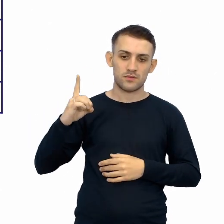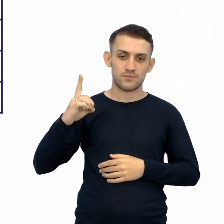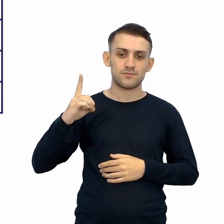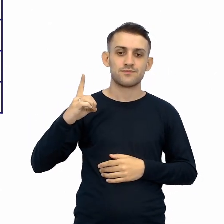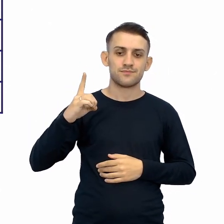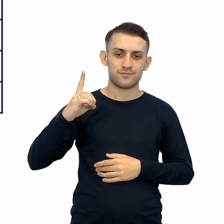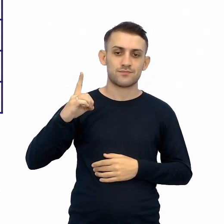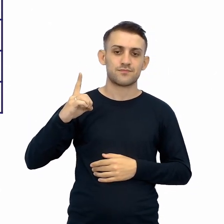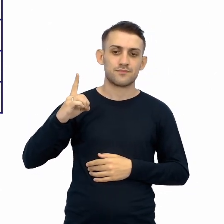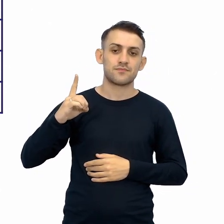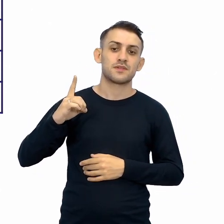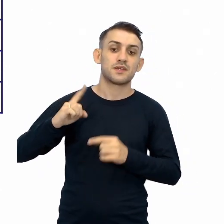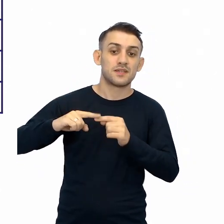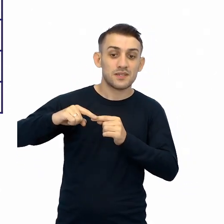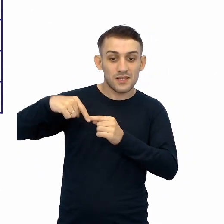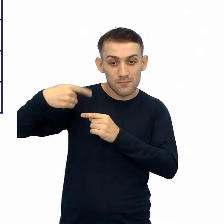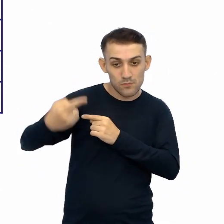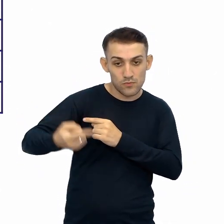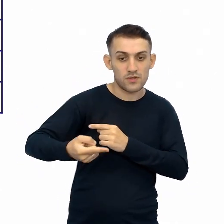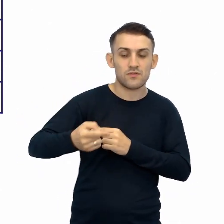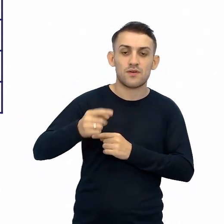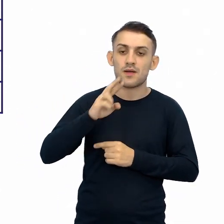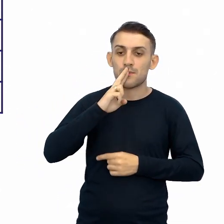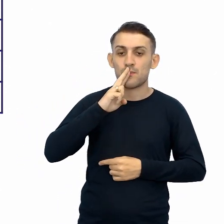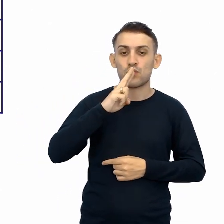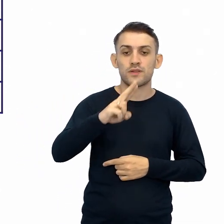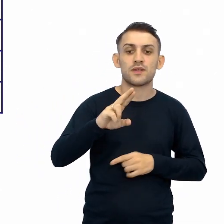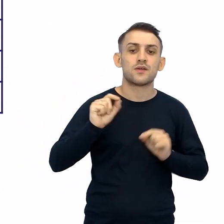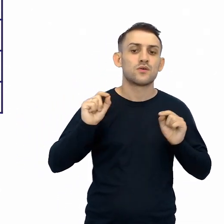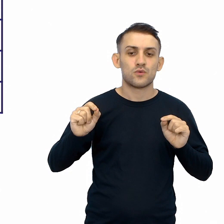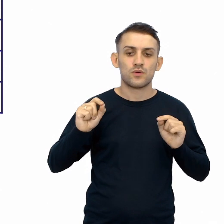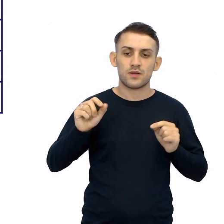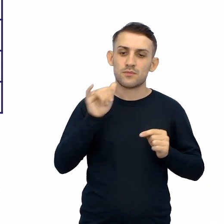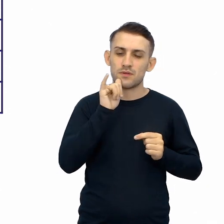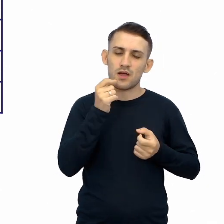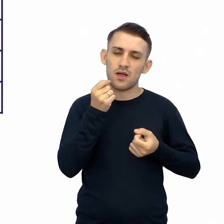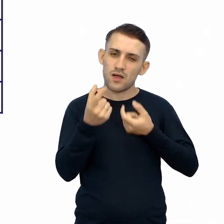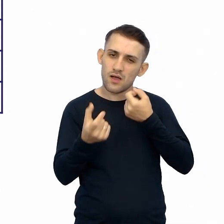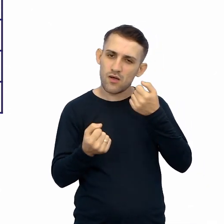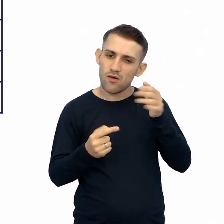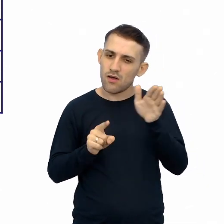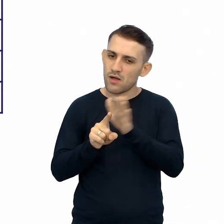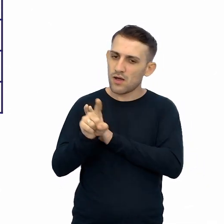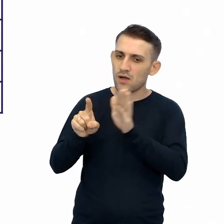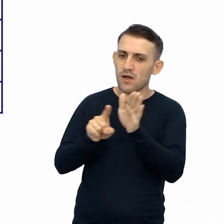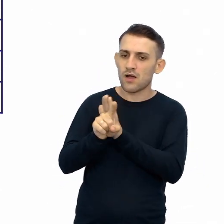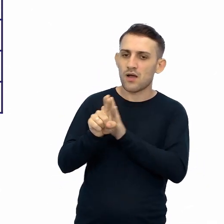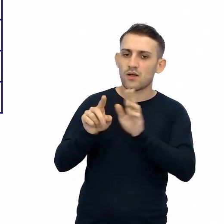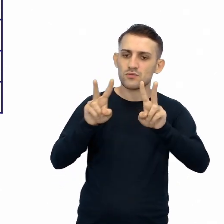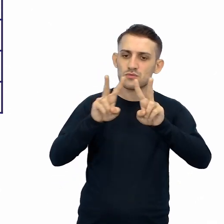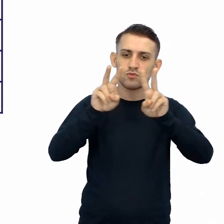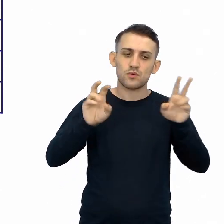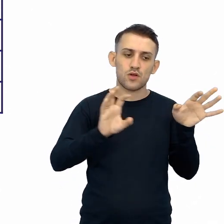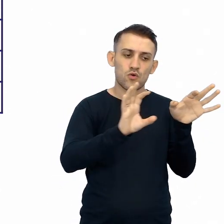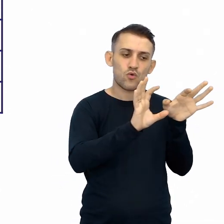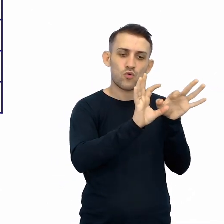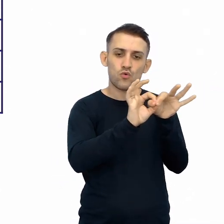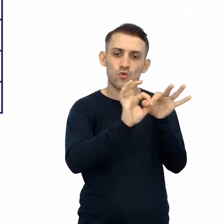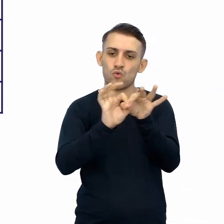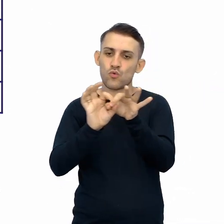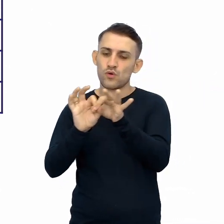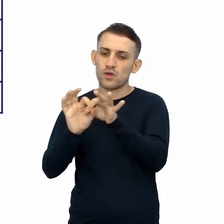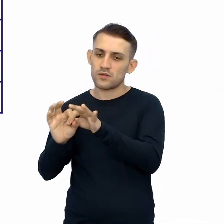lead. E depois vão responder a algumas questões sobre o contexto de produção